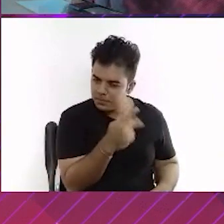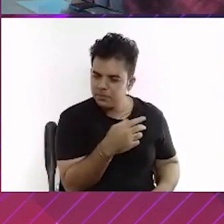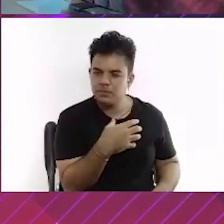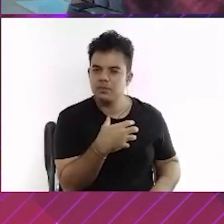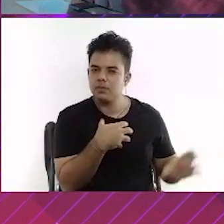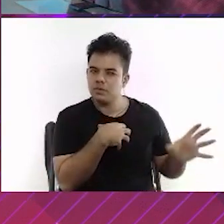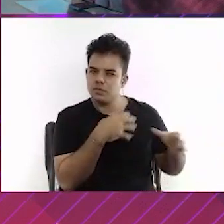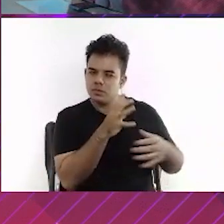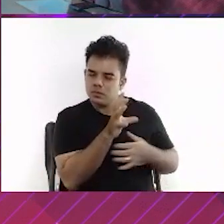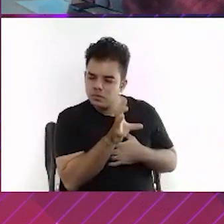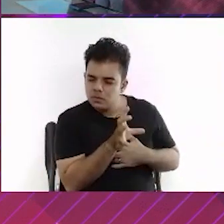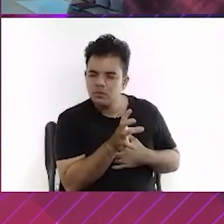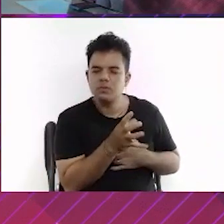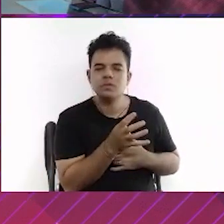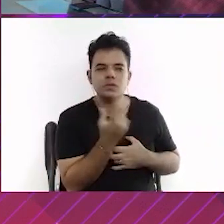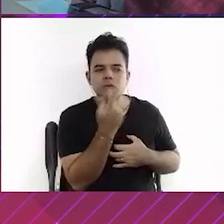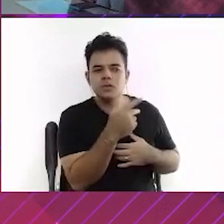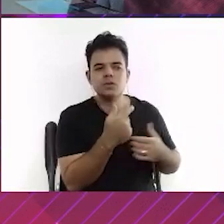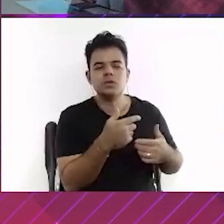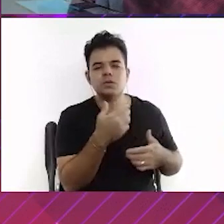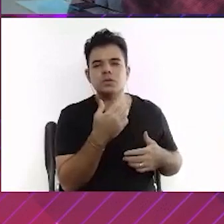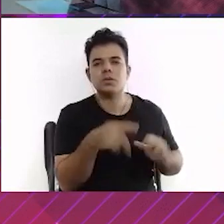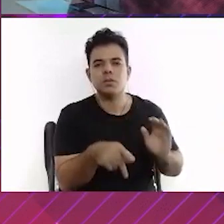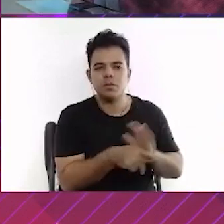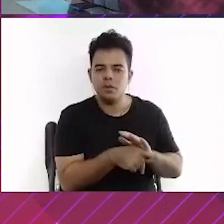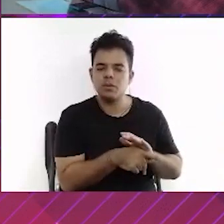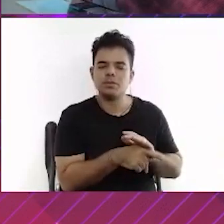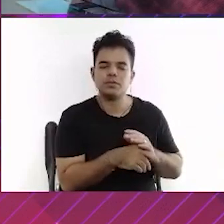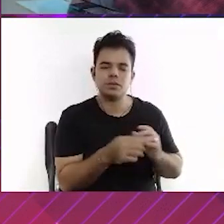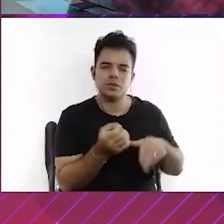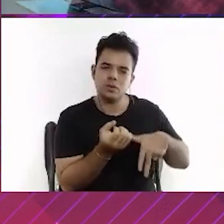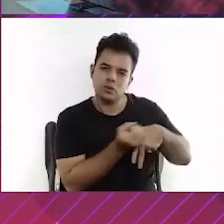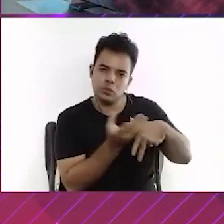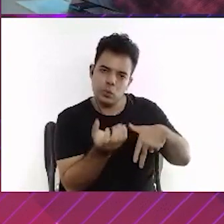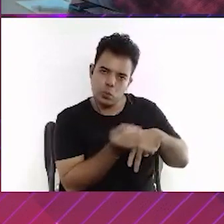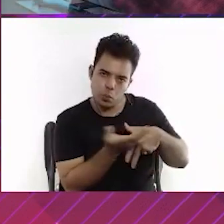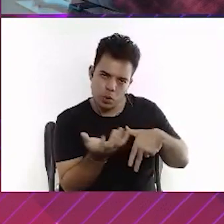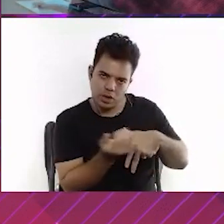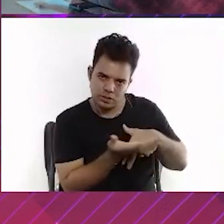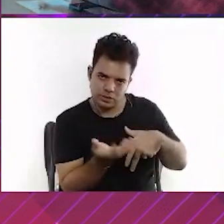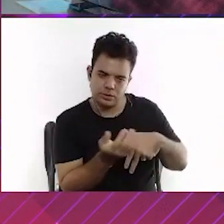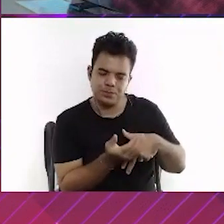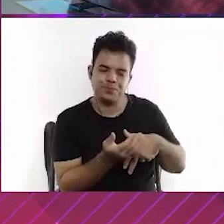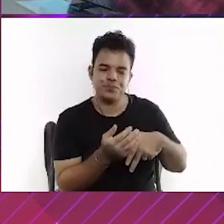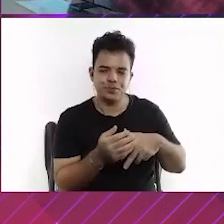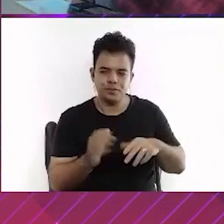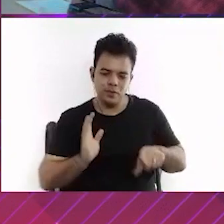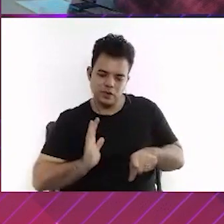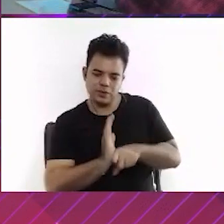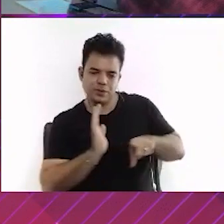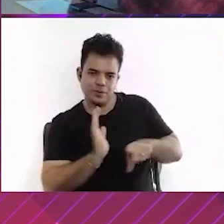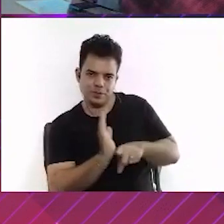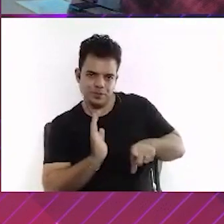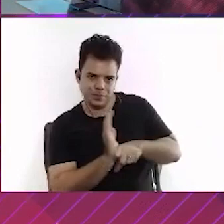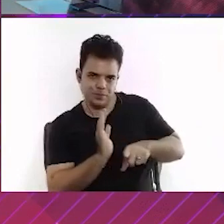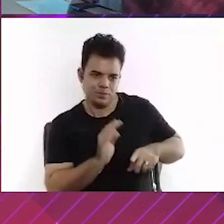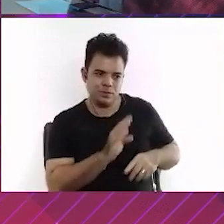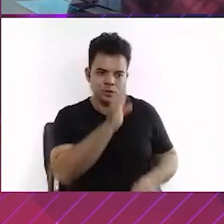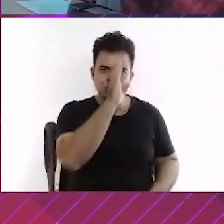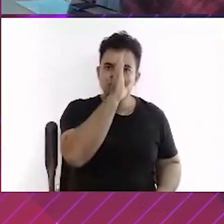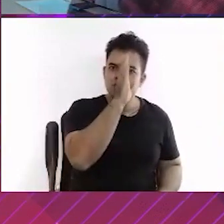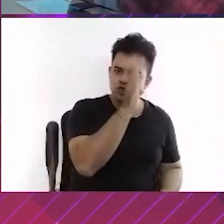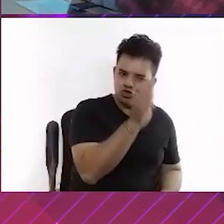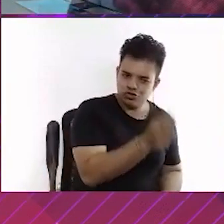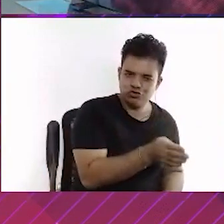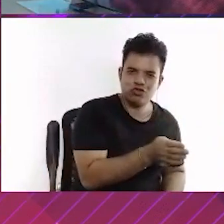saúde que trabalha indiretamente com doação e do profissional de saúde que trabalha diretamente com doação. Então, a Sara, ela trouxe algumas